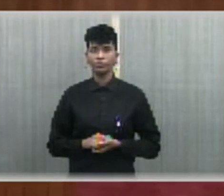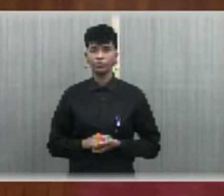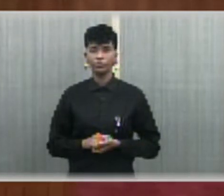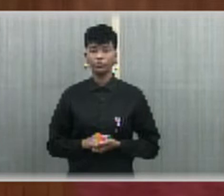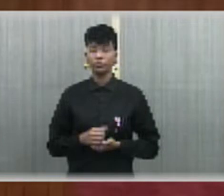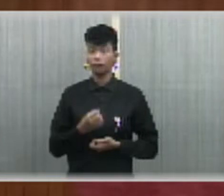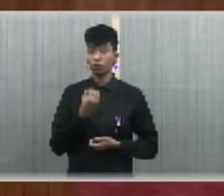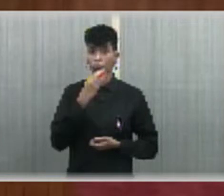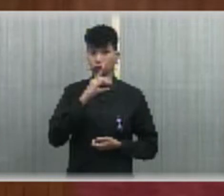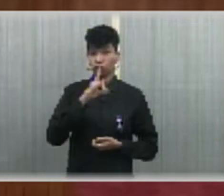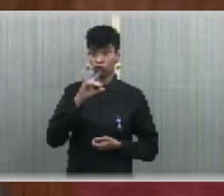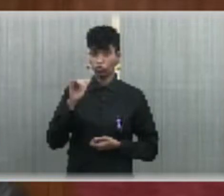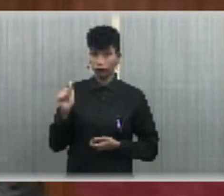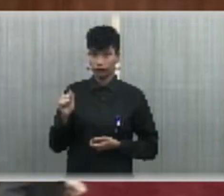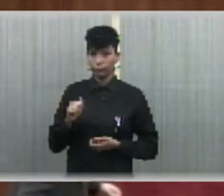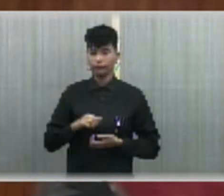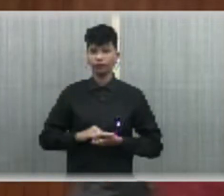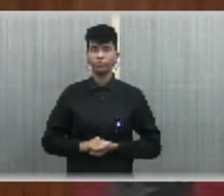Bom dia.